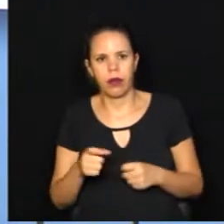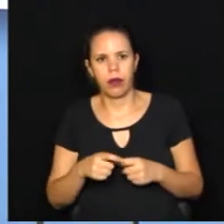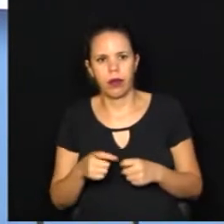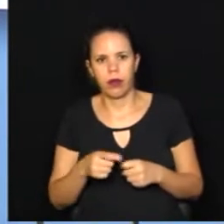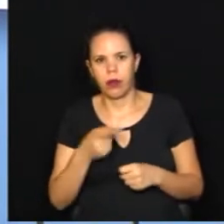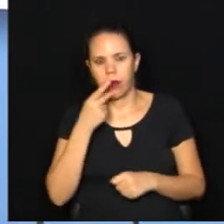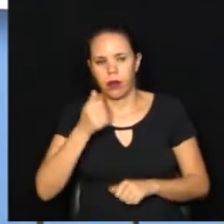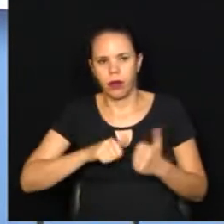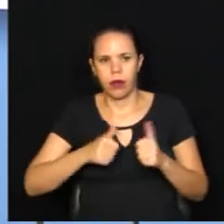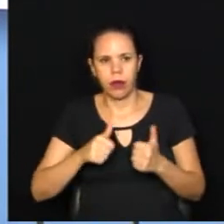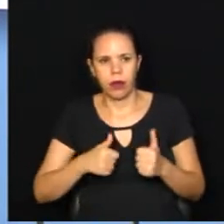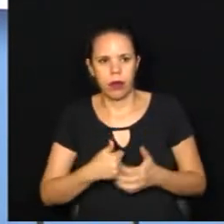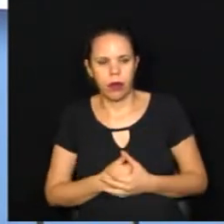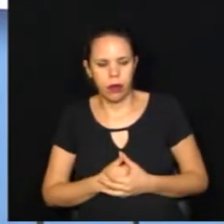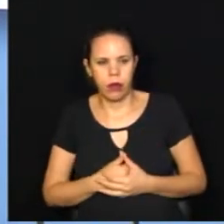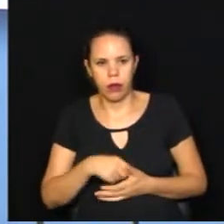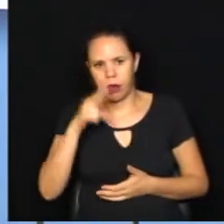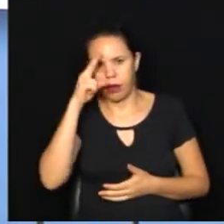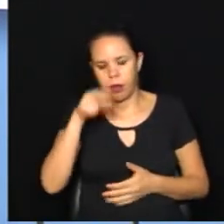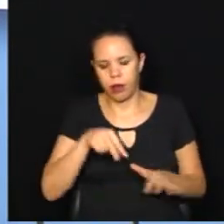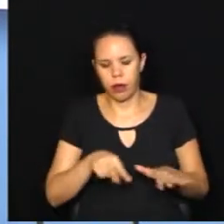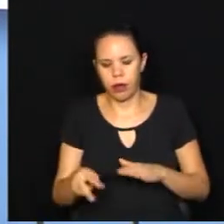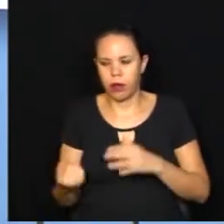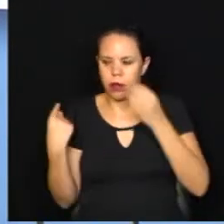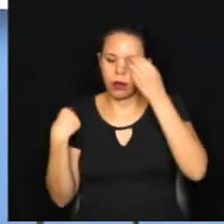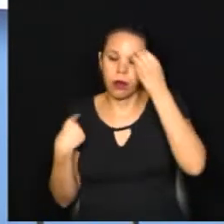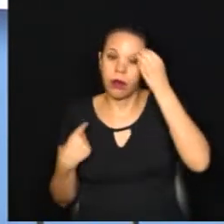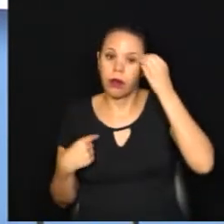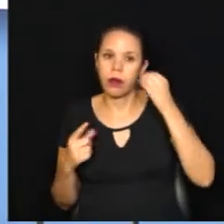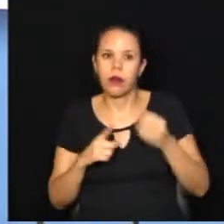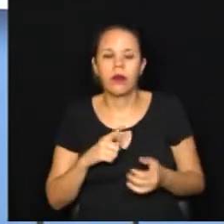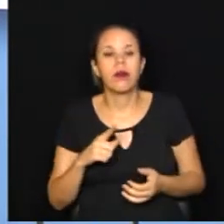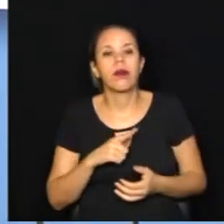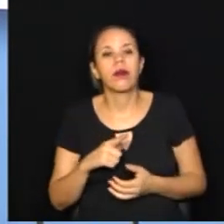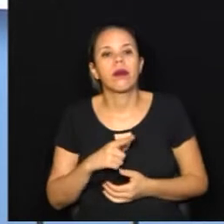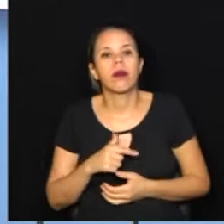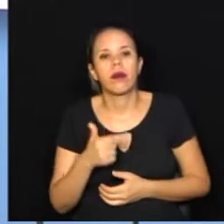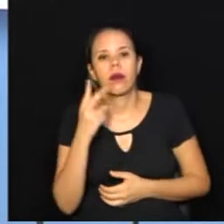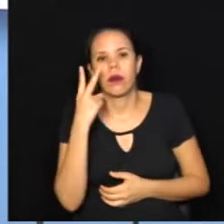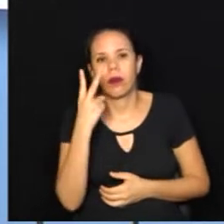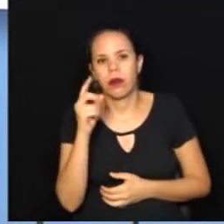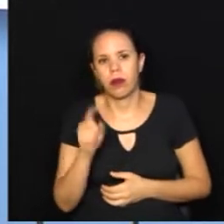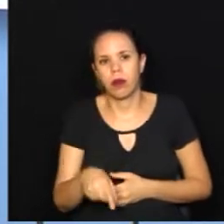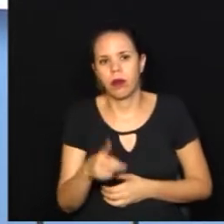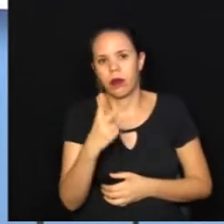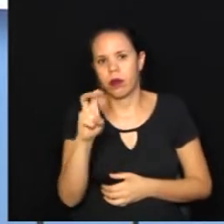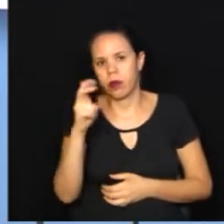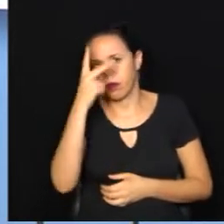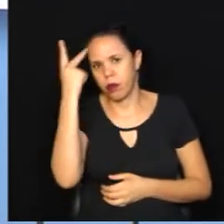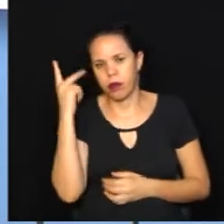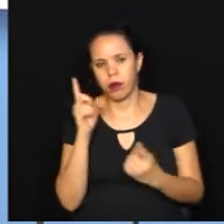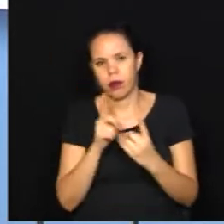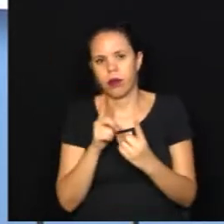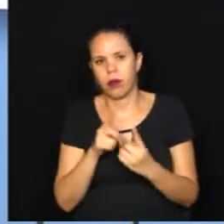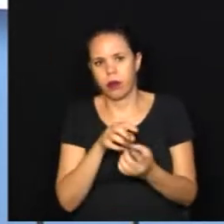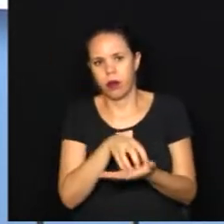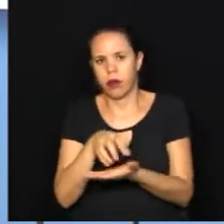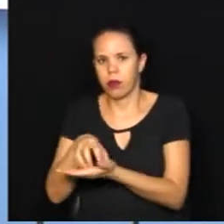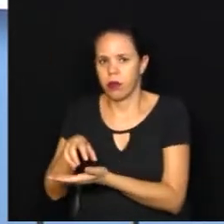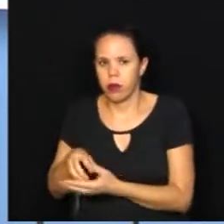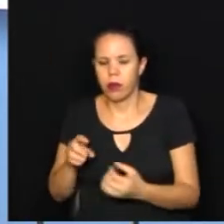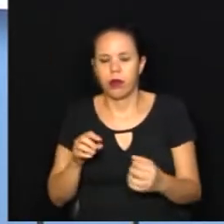dessas regiões procurarem o atendimento. Ou seja, essas unidades vão funcionar sábado e domingo, das 7 da